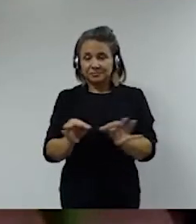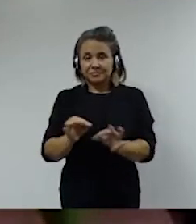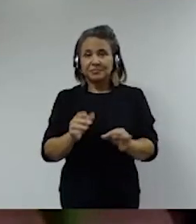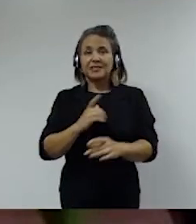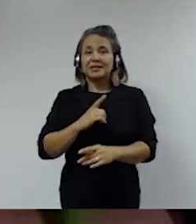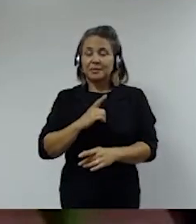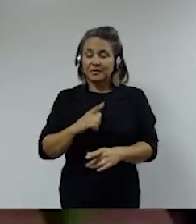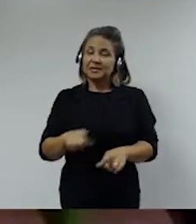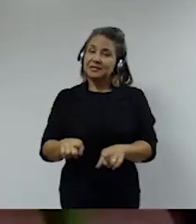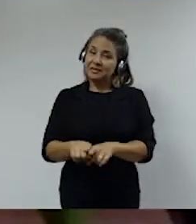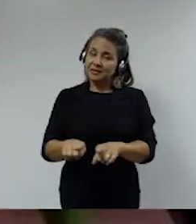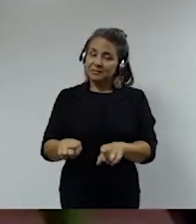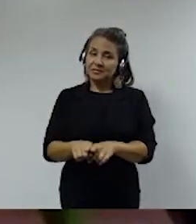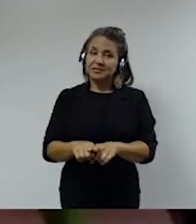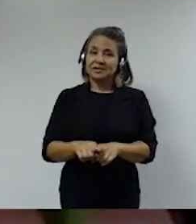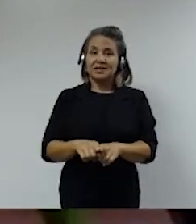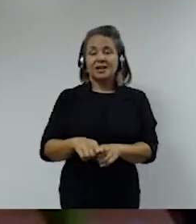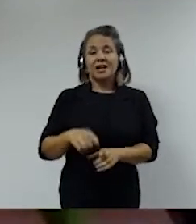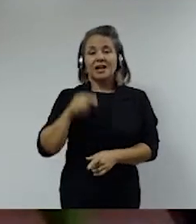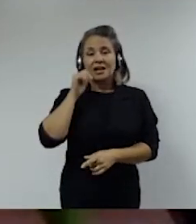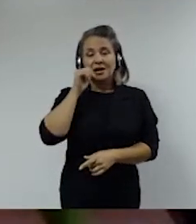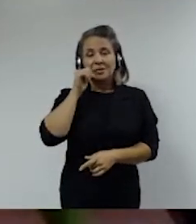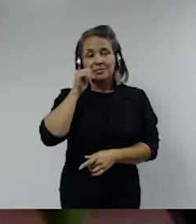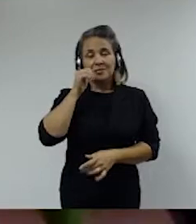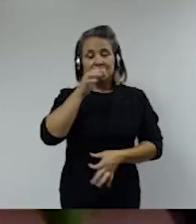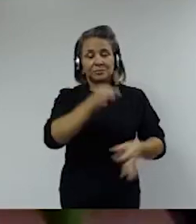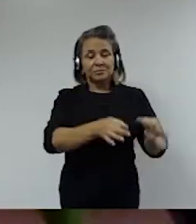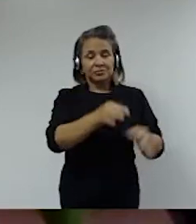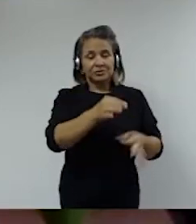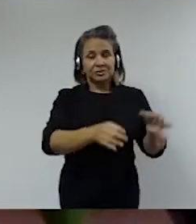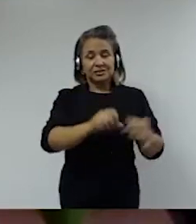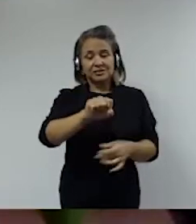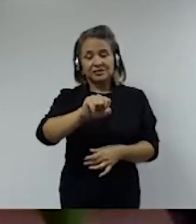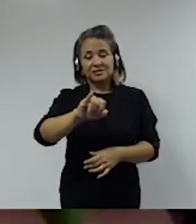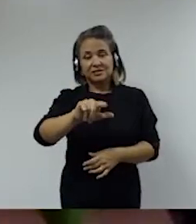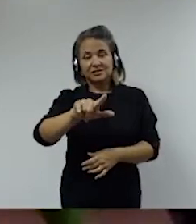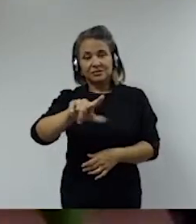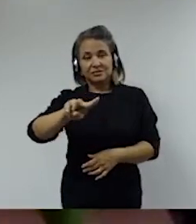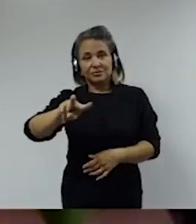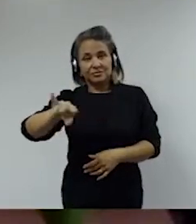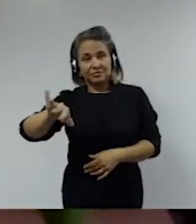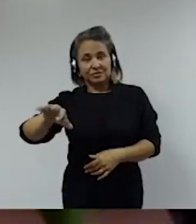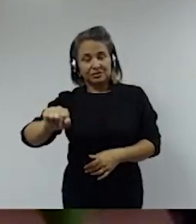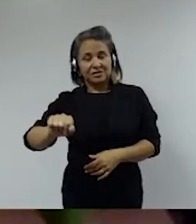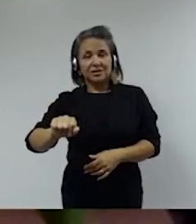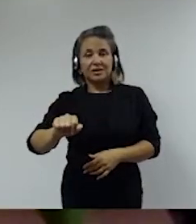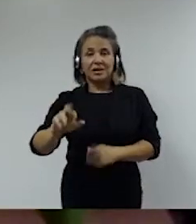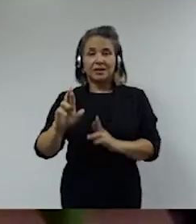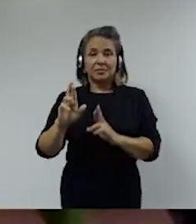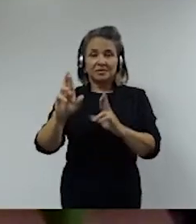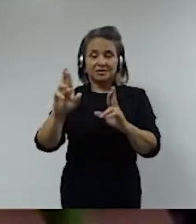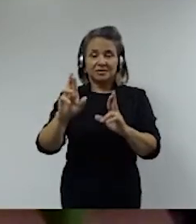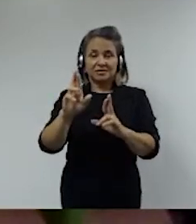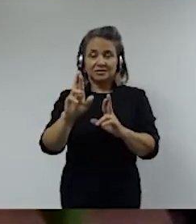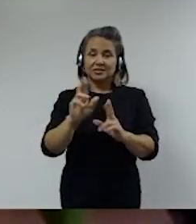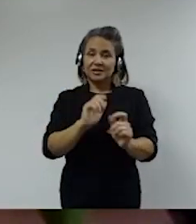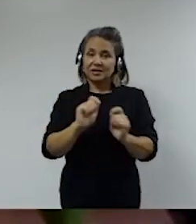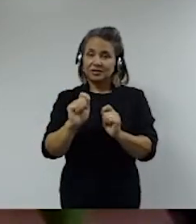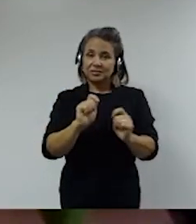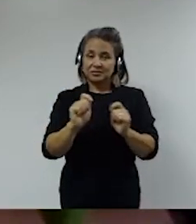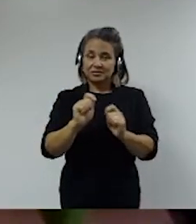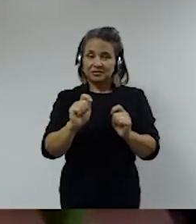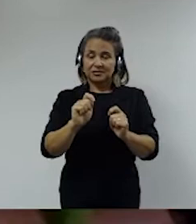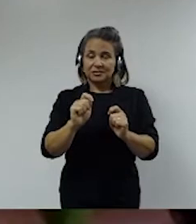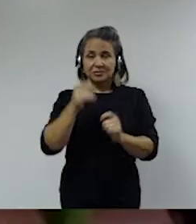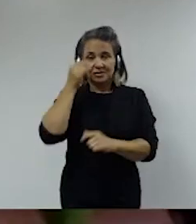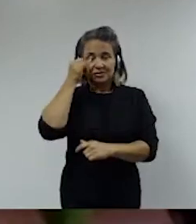com seus estudos, a assessora jurídica Silvia Dias. Ela é assessora jurídica e representante da Associação para a Prevenção